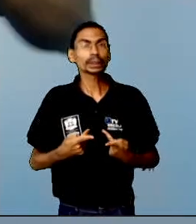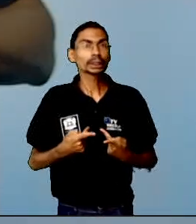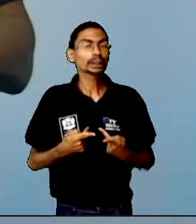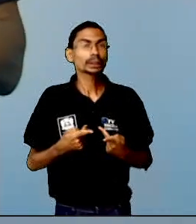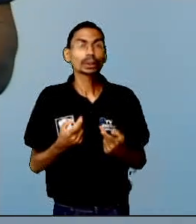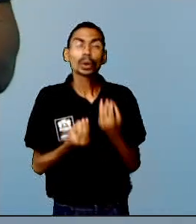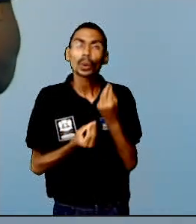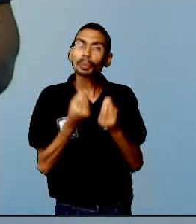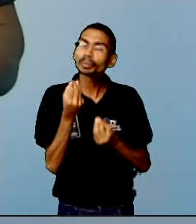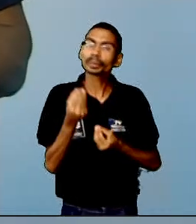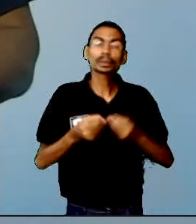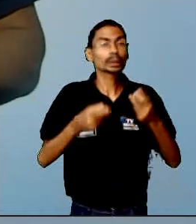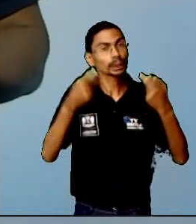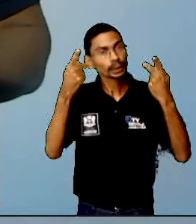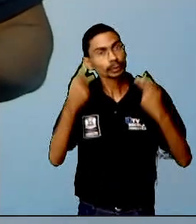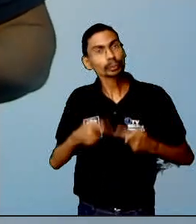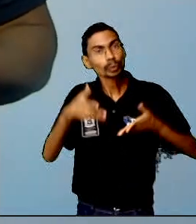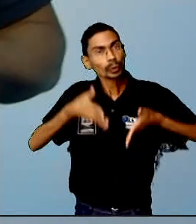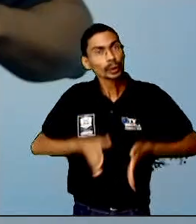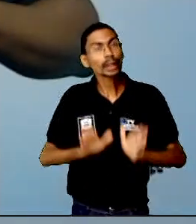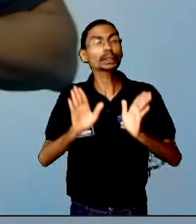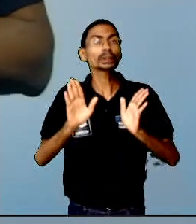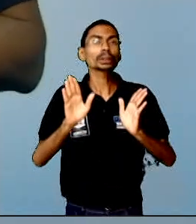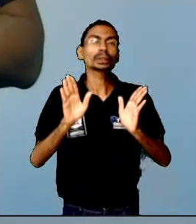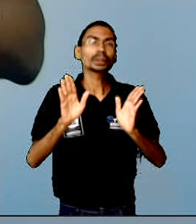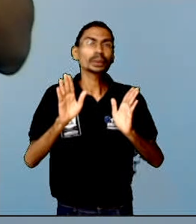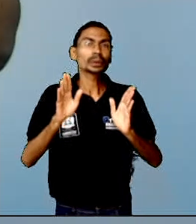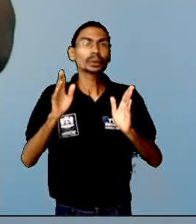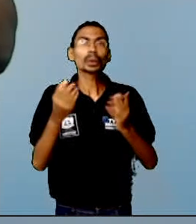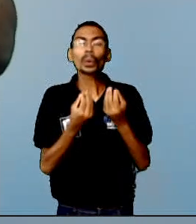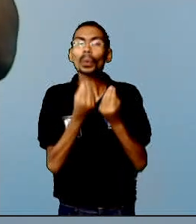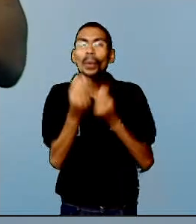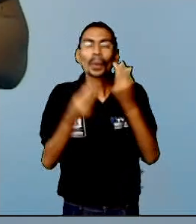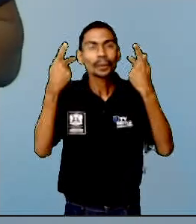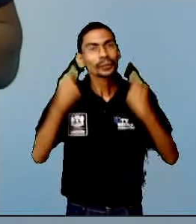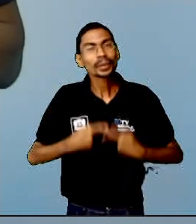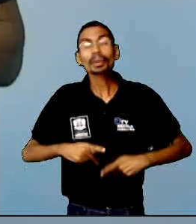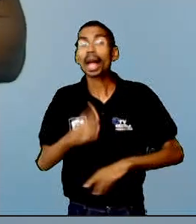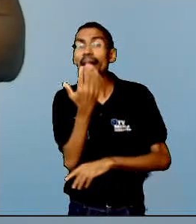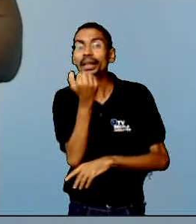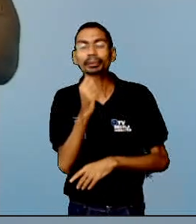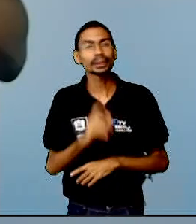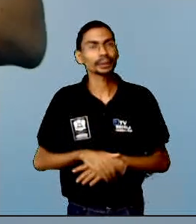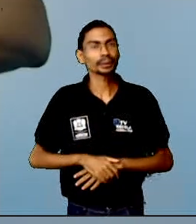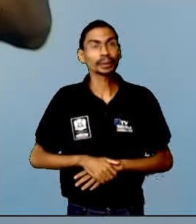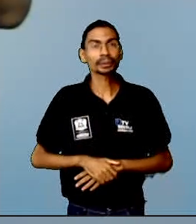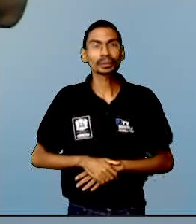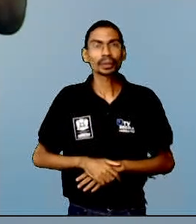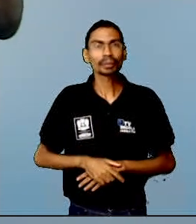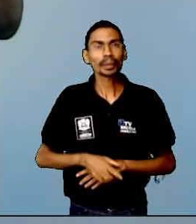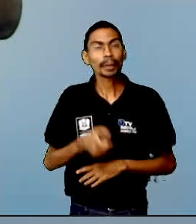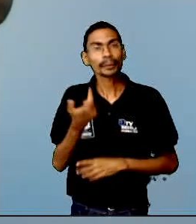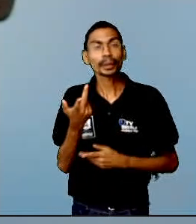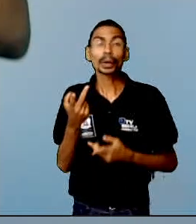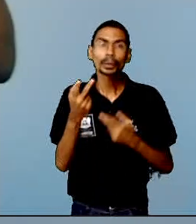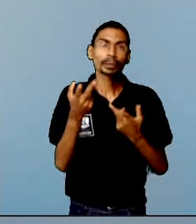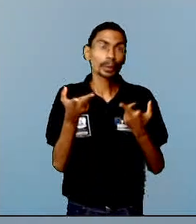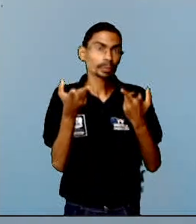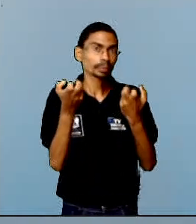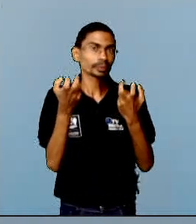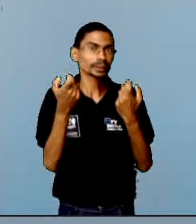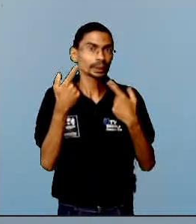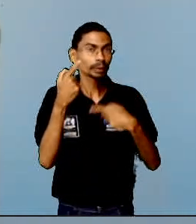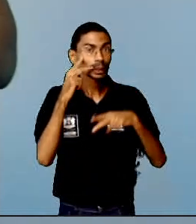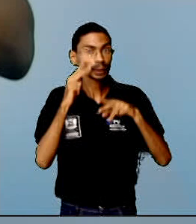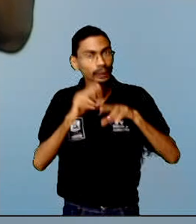nasce? Como é que o ser humano se alimenta, né? Preste bem atenção de tudo, que no final a gente vai ter todas